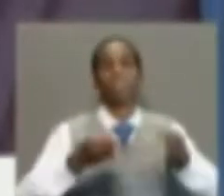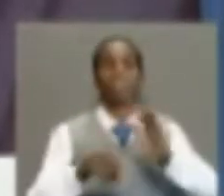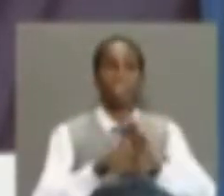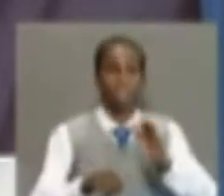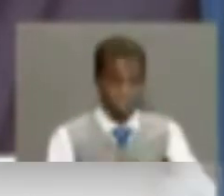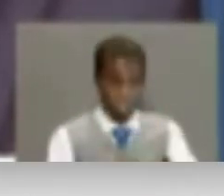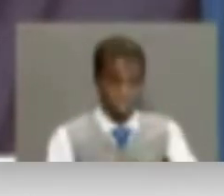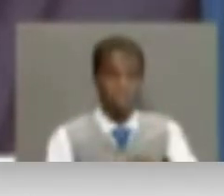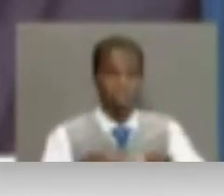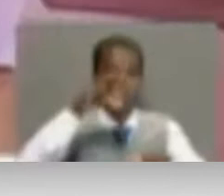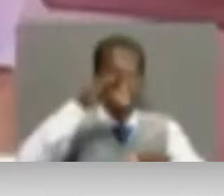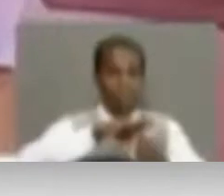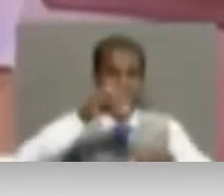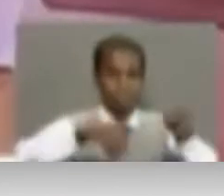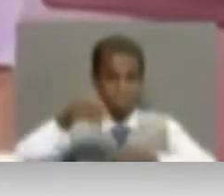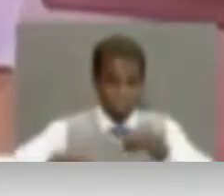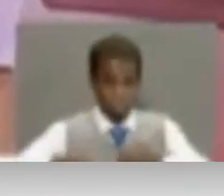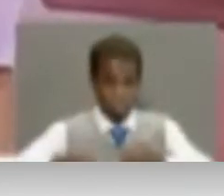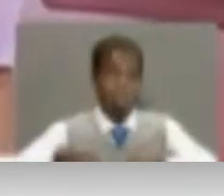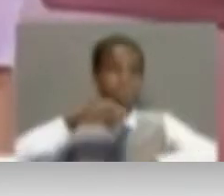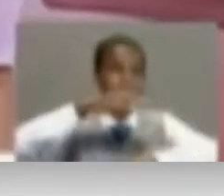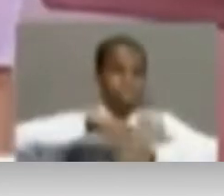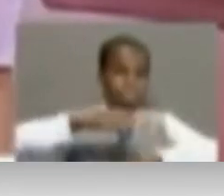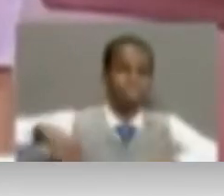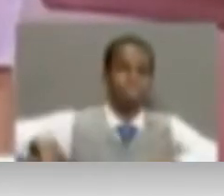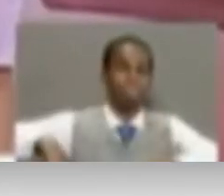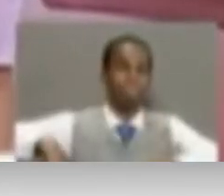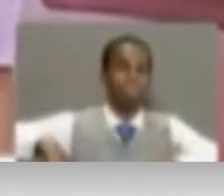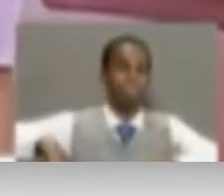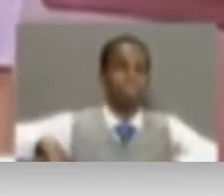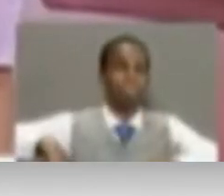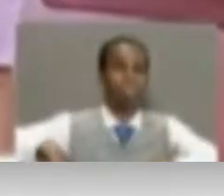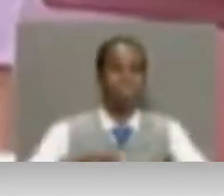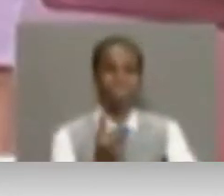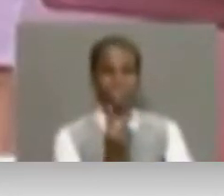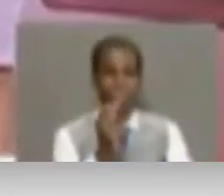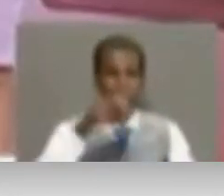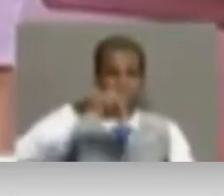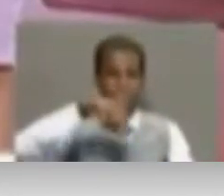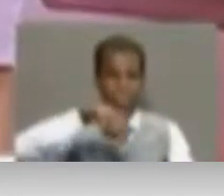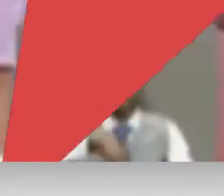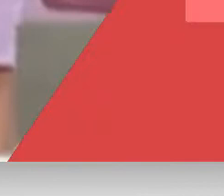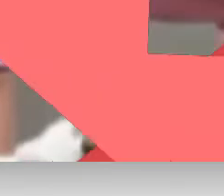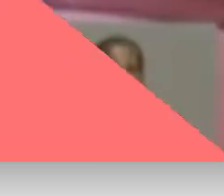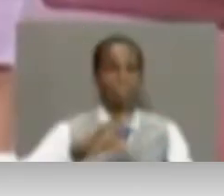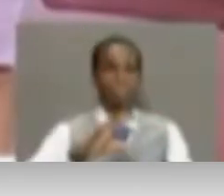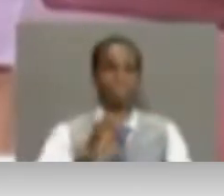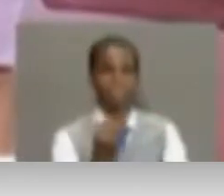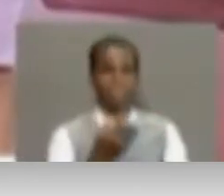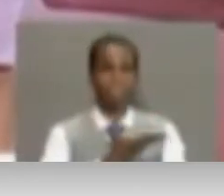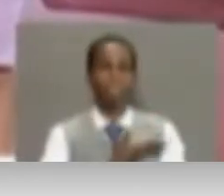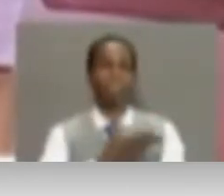vencido. Primeiro quero, e não foi esse o objetivo da senhora doutora Josefa Neto, certamente, mas quero muito render aqui uma certa